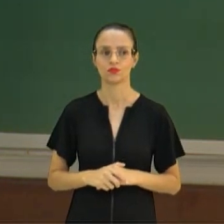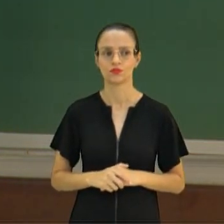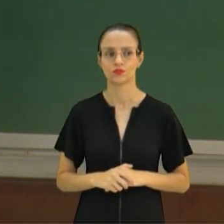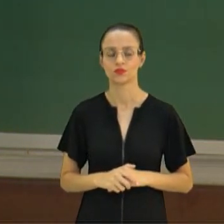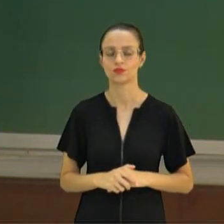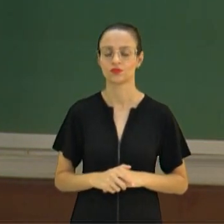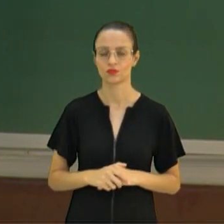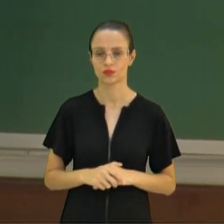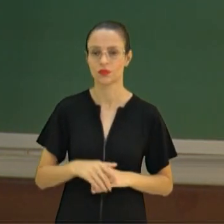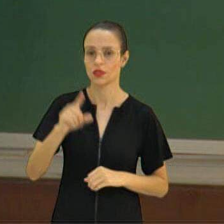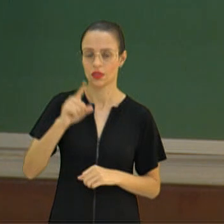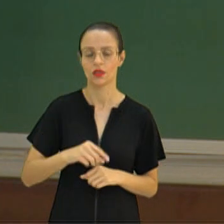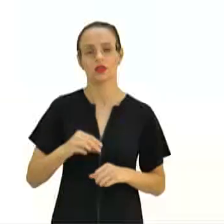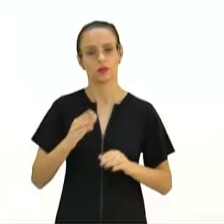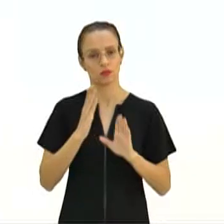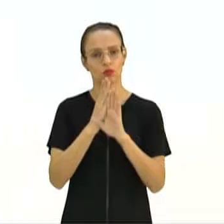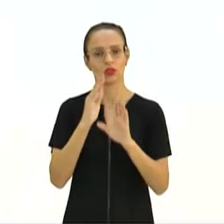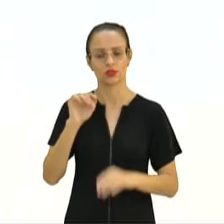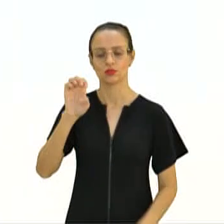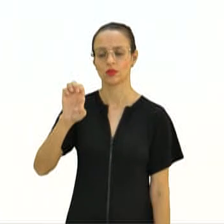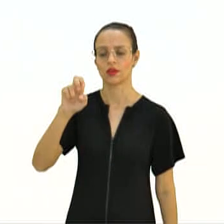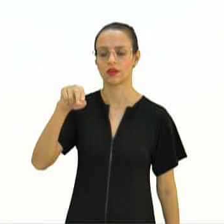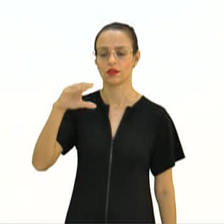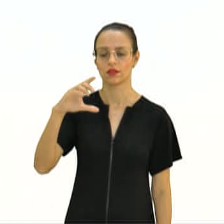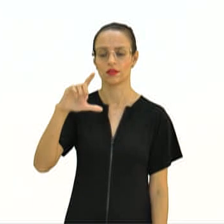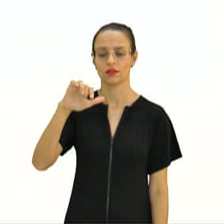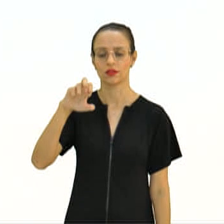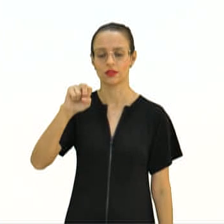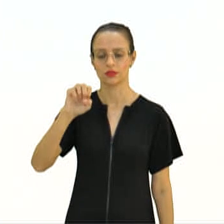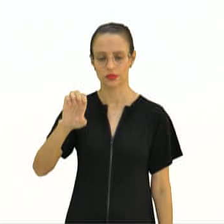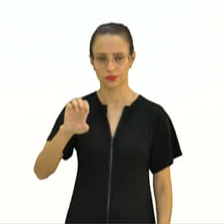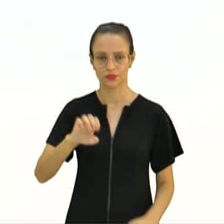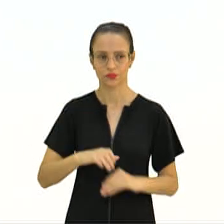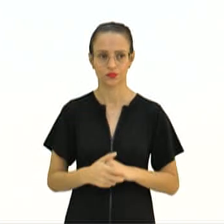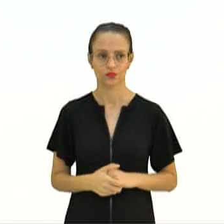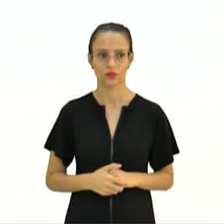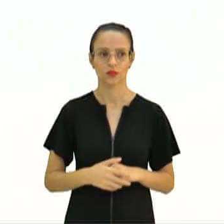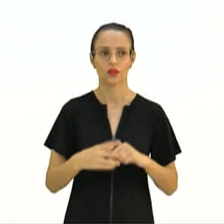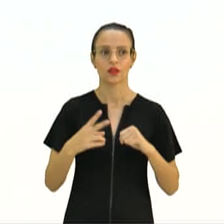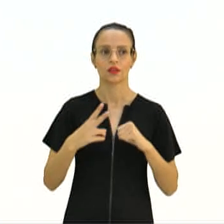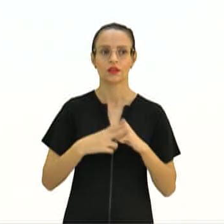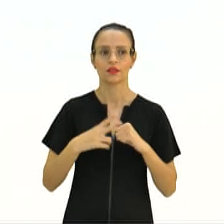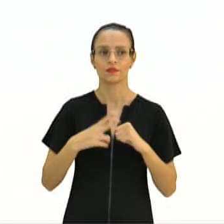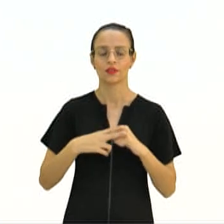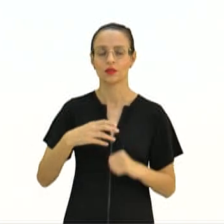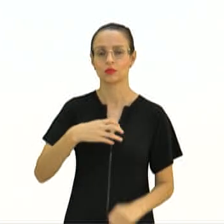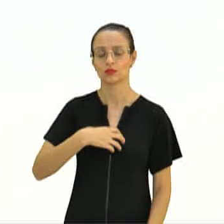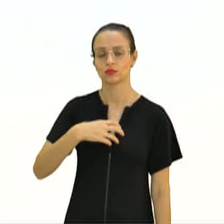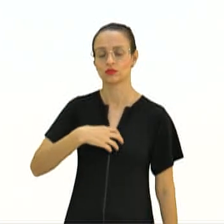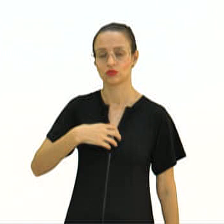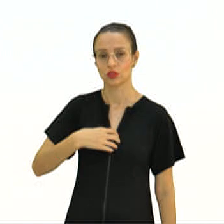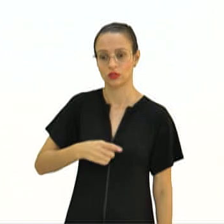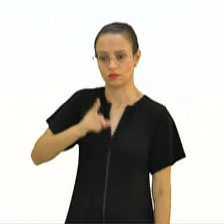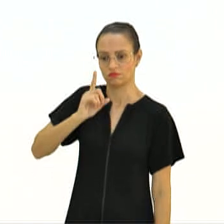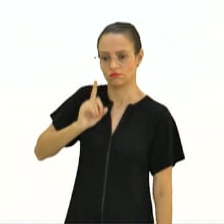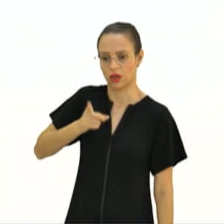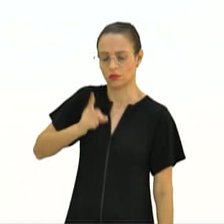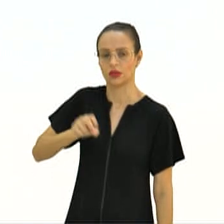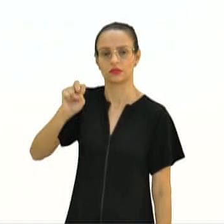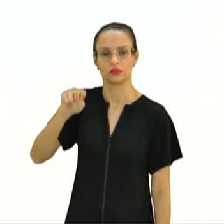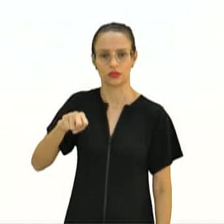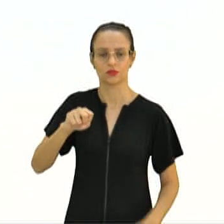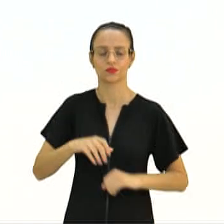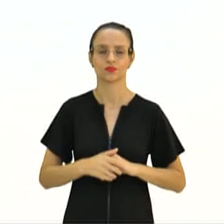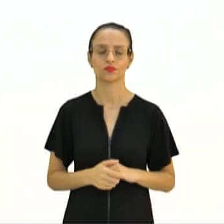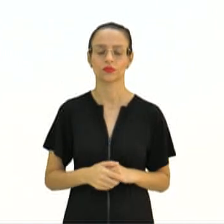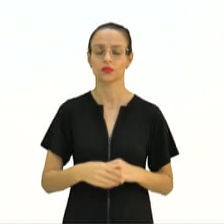aula, é um motivo de existir a ênclise, de ocorrer. Verbo no modo imperativo afirmativo. Dê-me